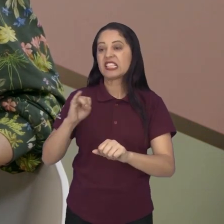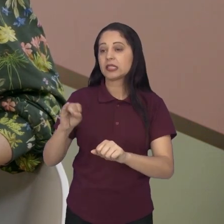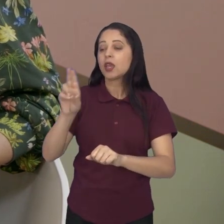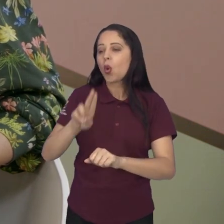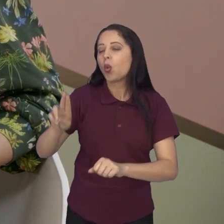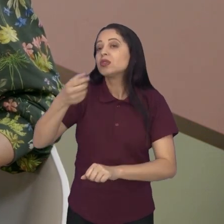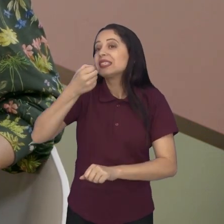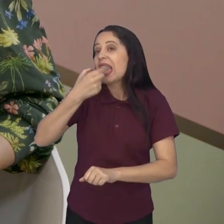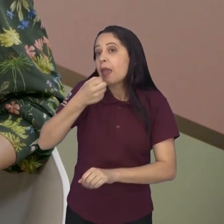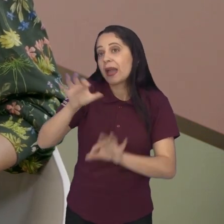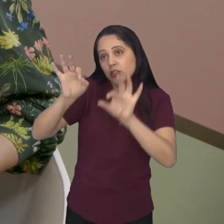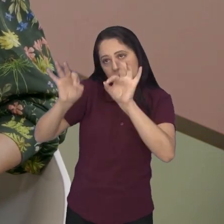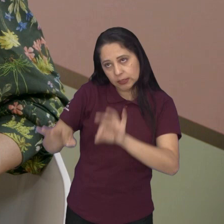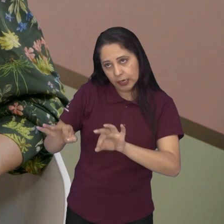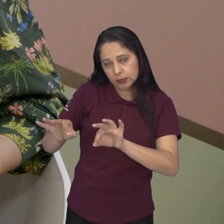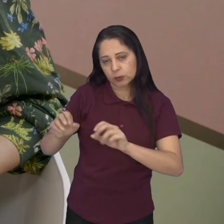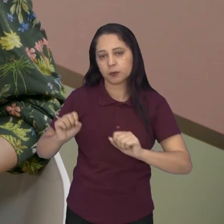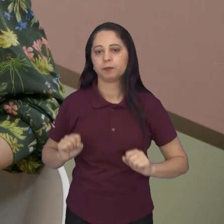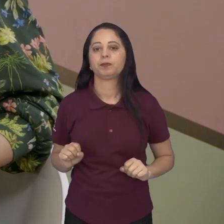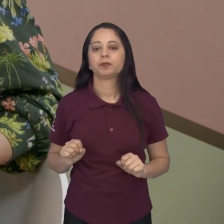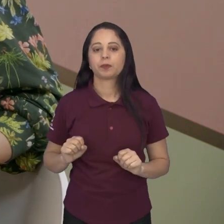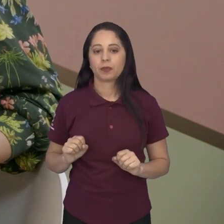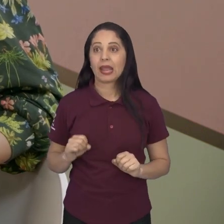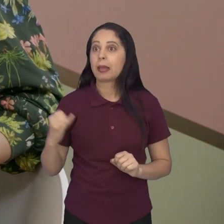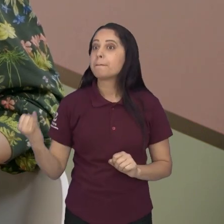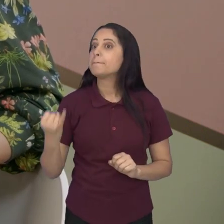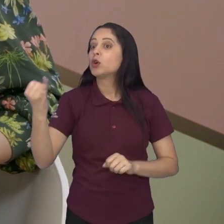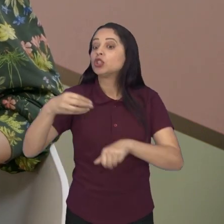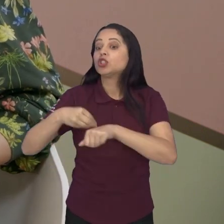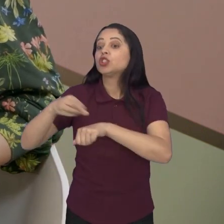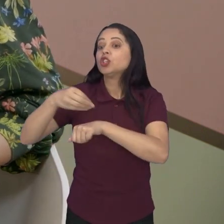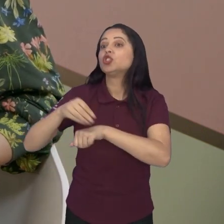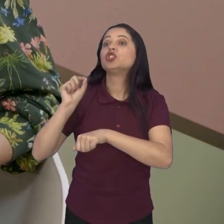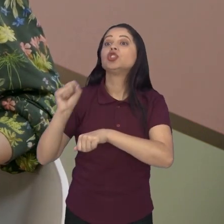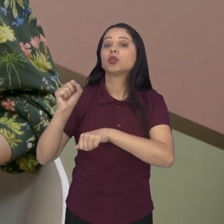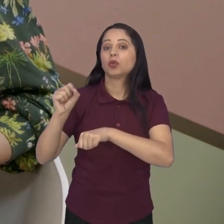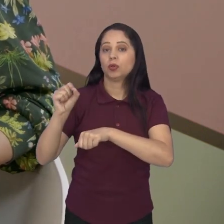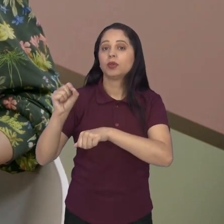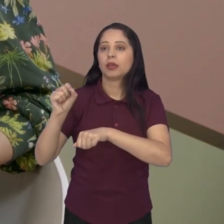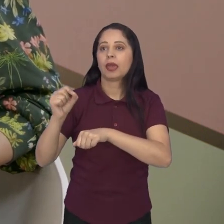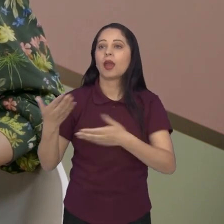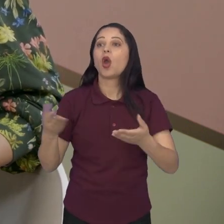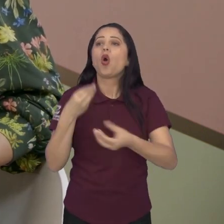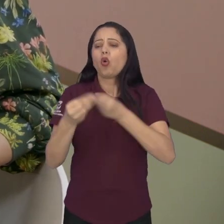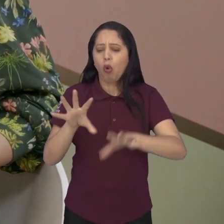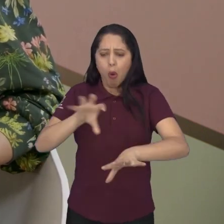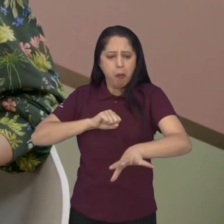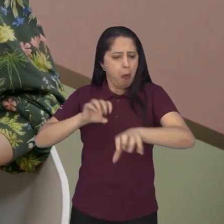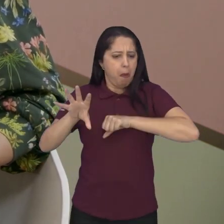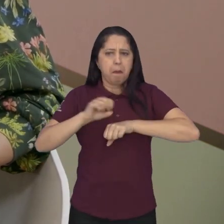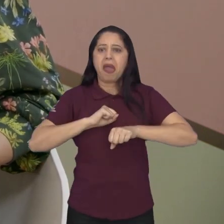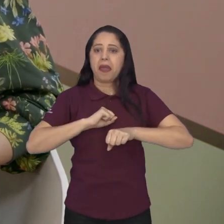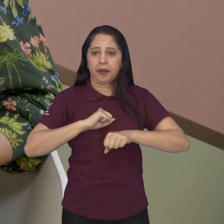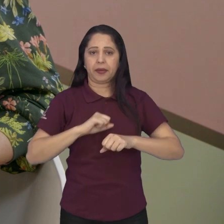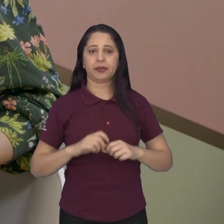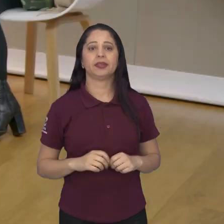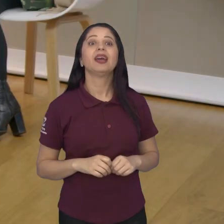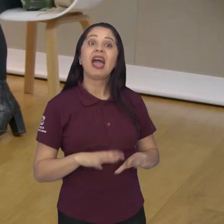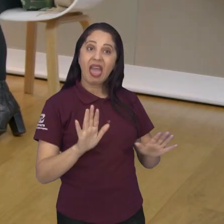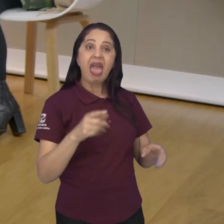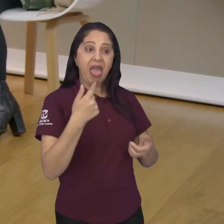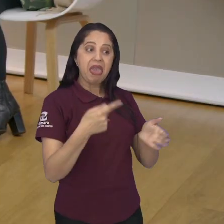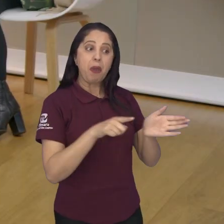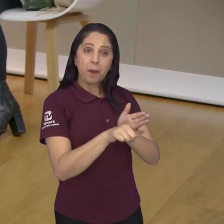né? Medicações disponíveis aí no SUS. É importante ressaltar a via de transmissão. A gente vai falar um pouquinho sobre isso,